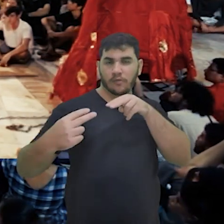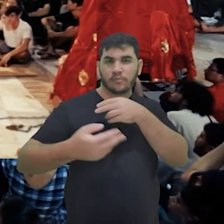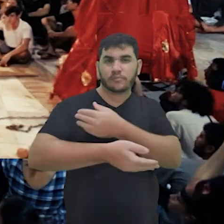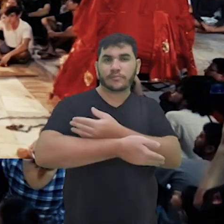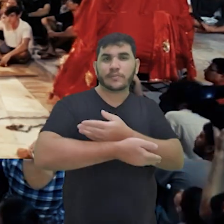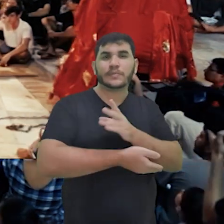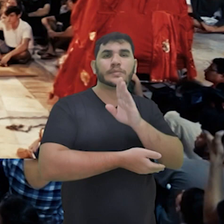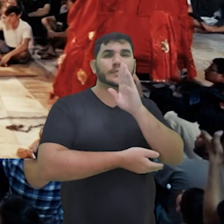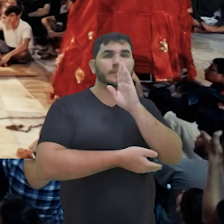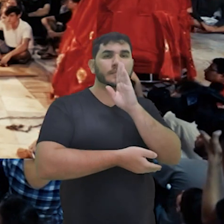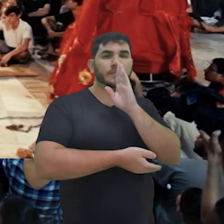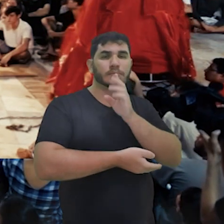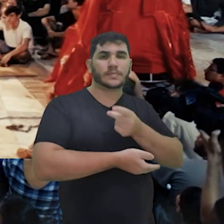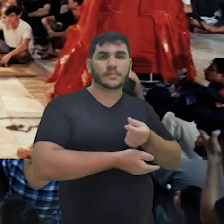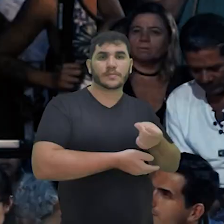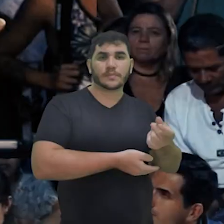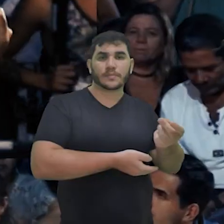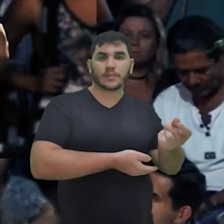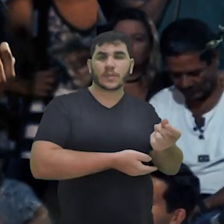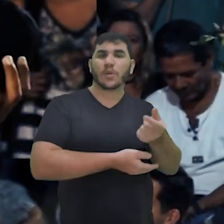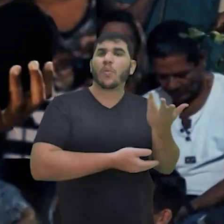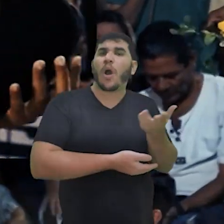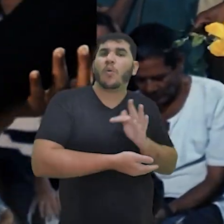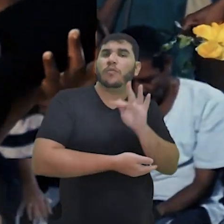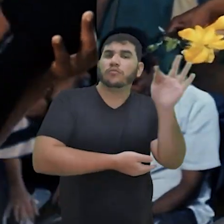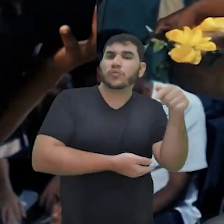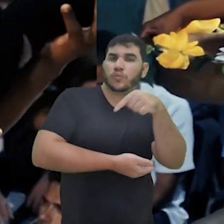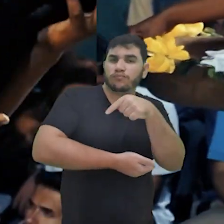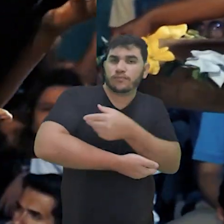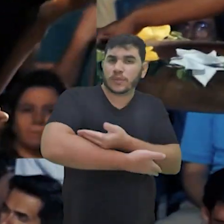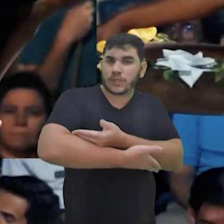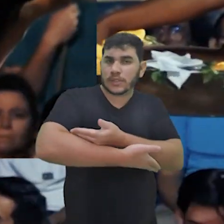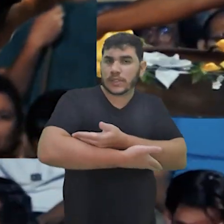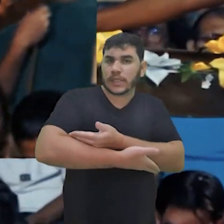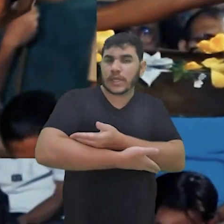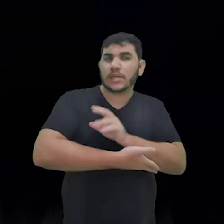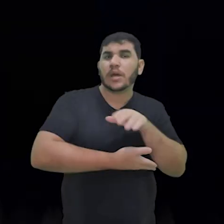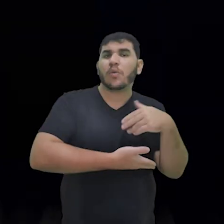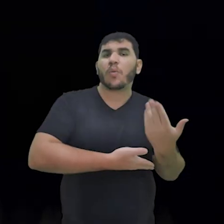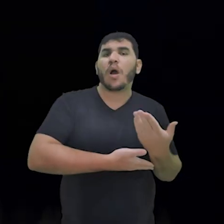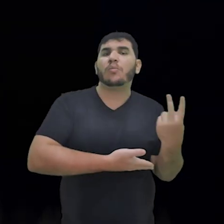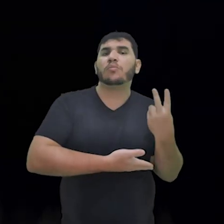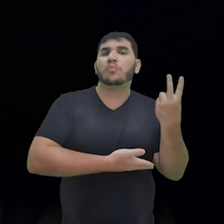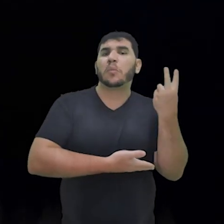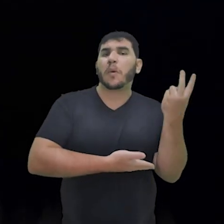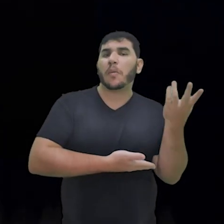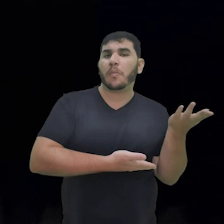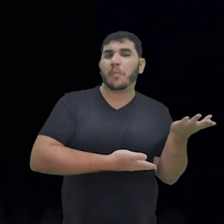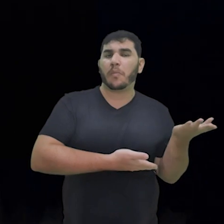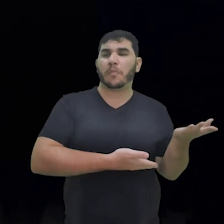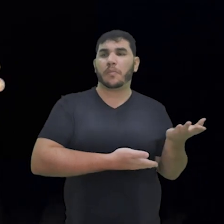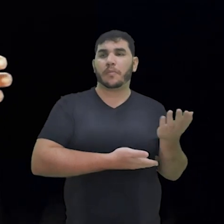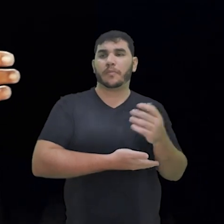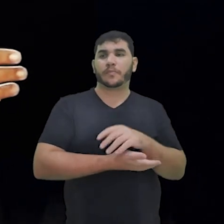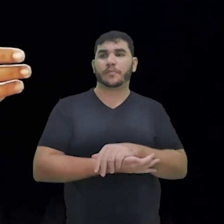em silêncio permanecia. Que futuro teria aquele menino? Qual seria a sua valia?